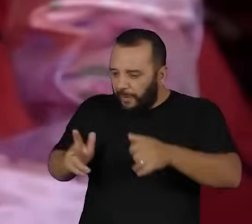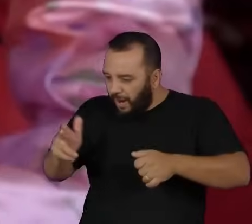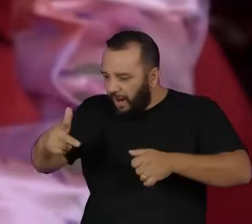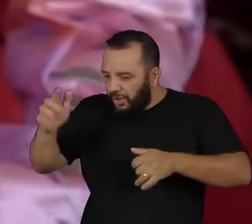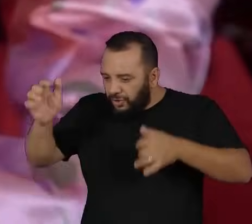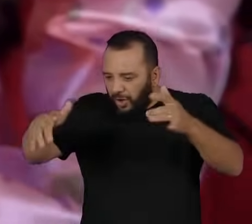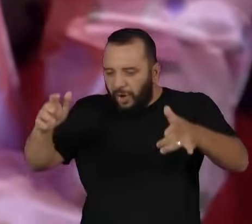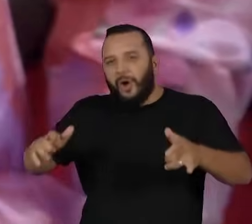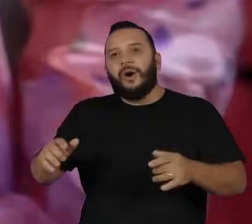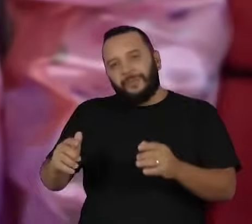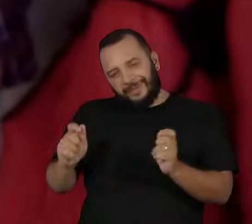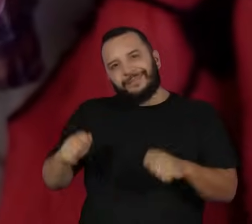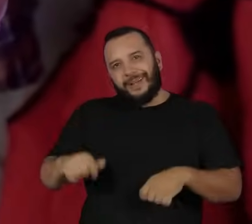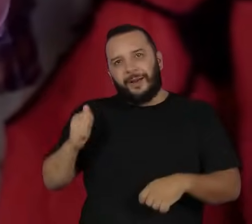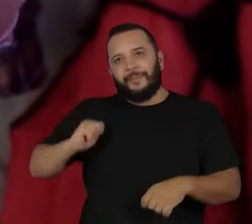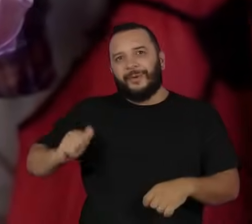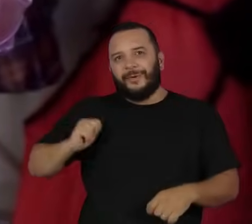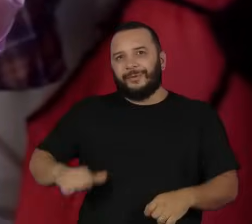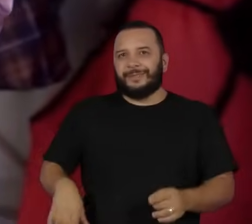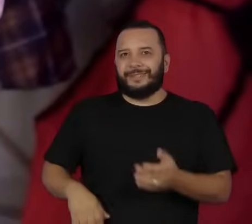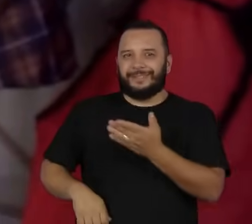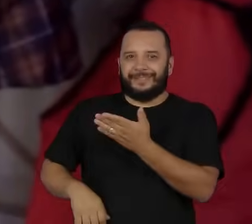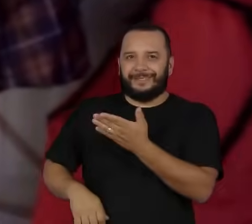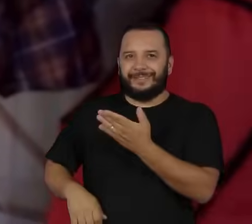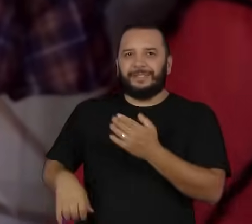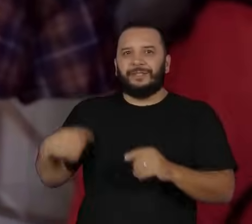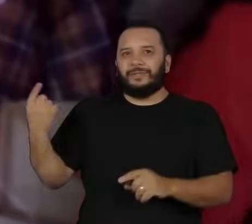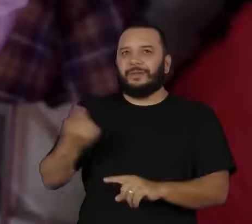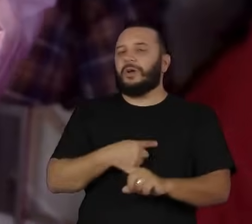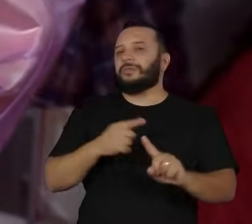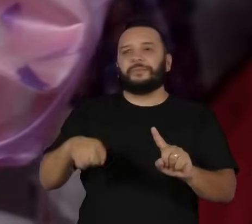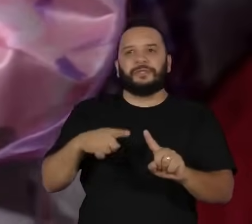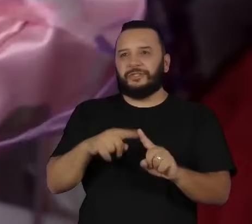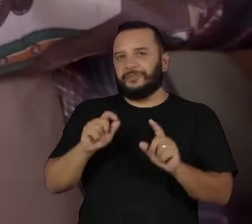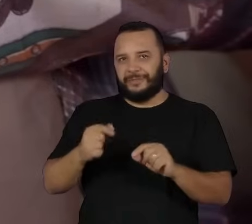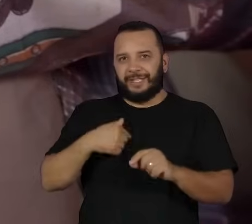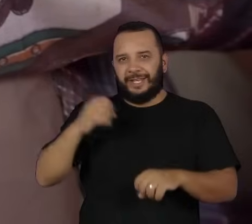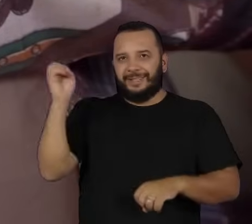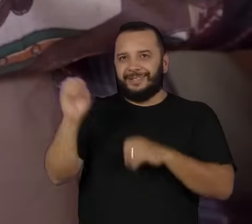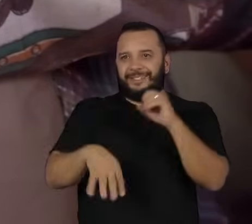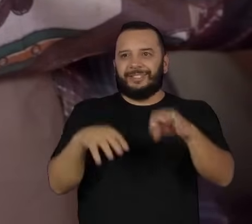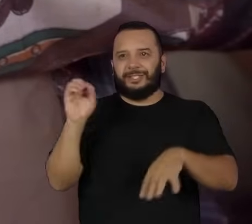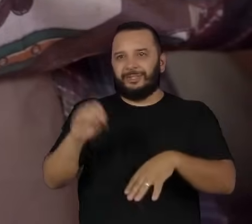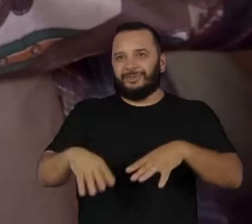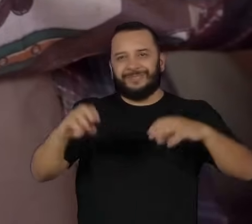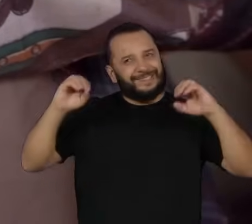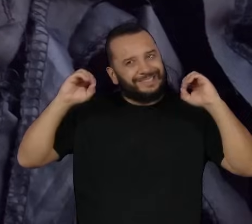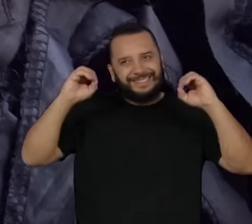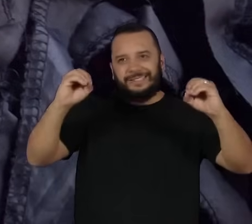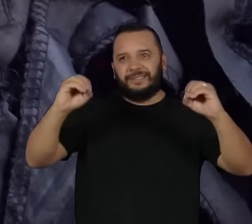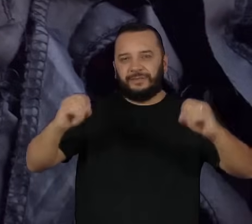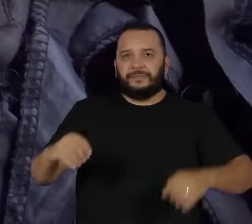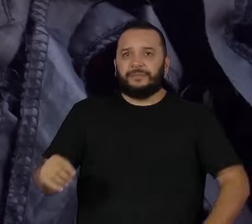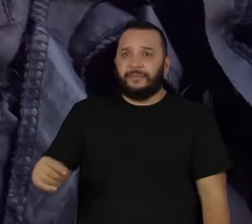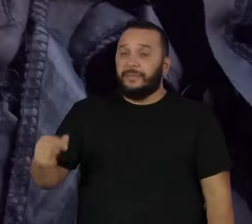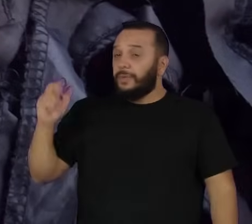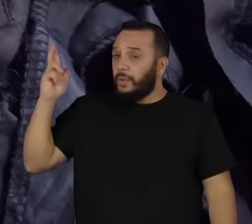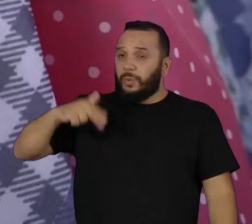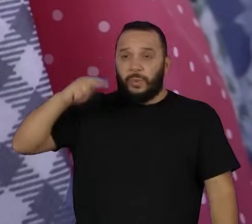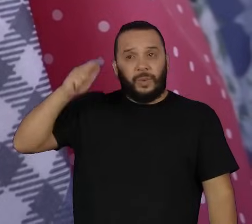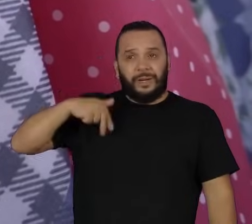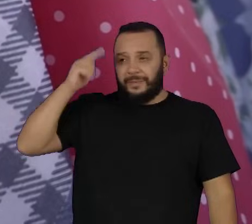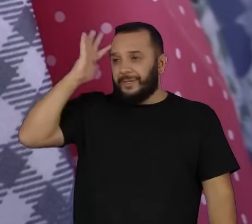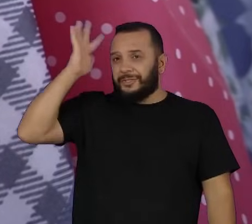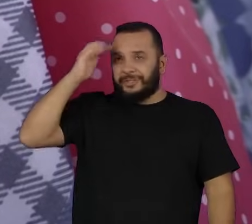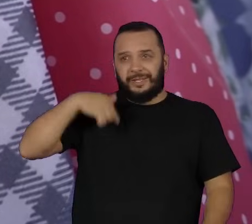criações. E, no geral, o nosso intuito, nosso objetivo é descarte zero, resíduo zero. Jamais imaginei que um guarda-chuva